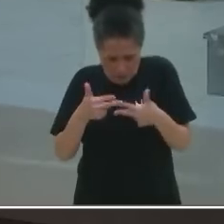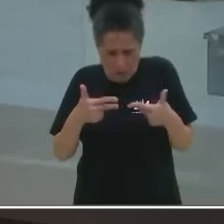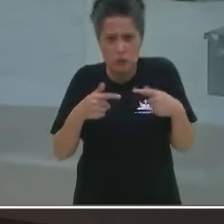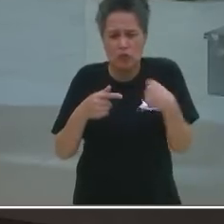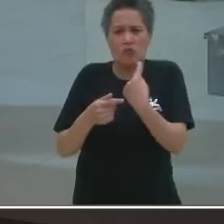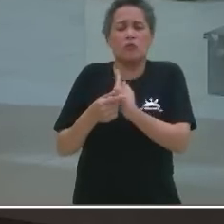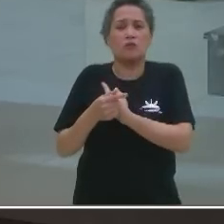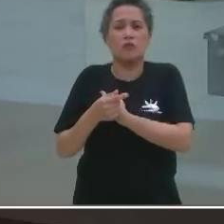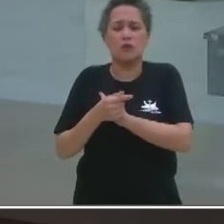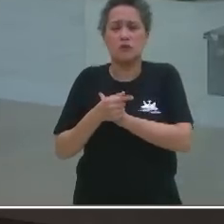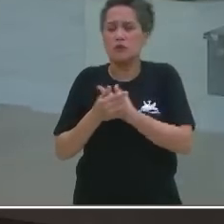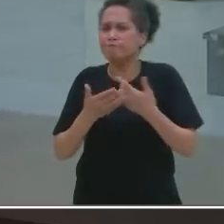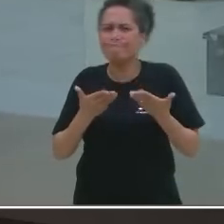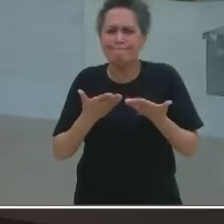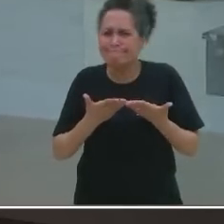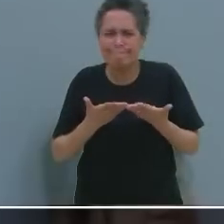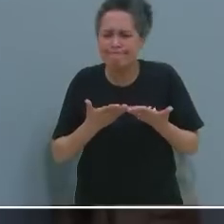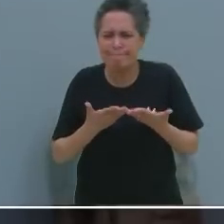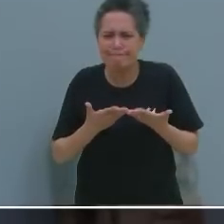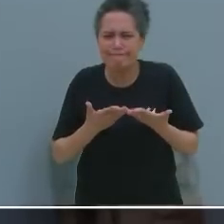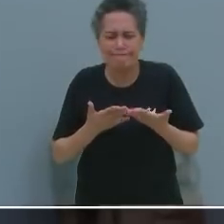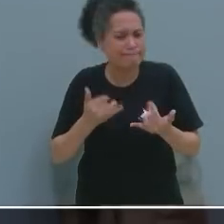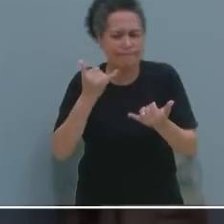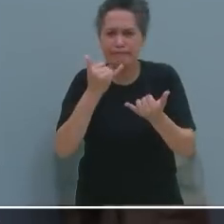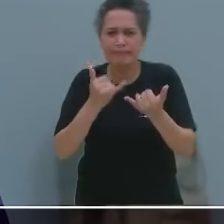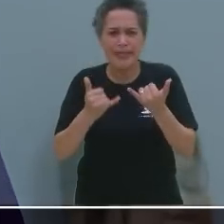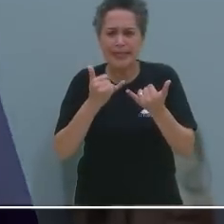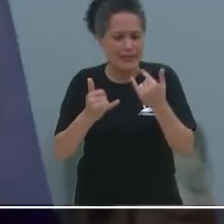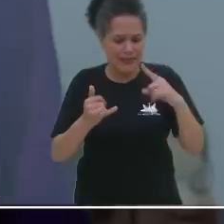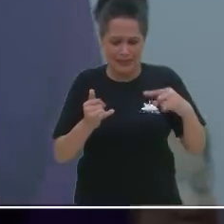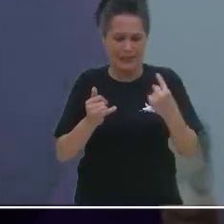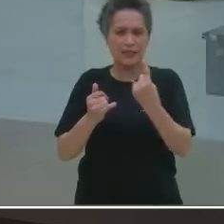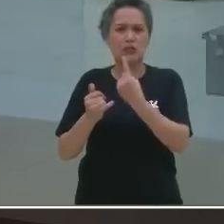Estávamos com demasiadamente